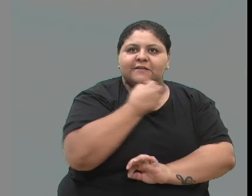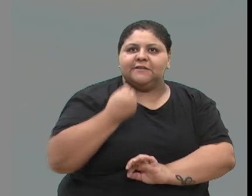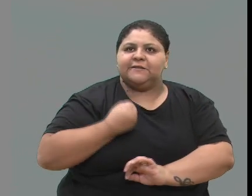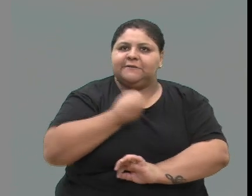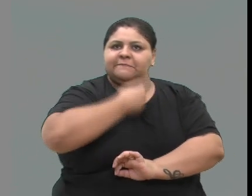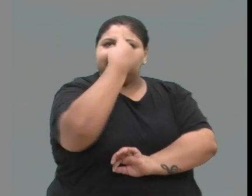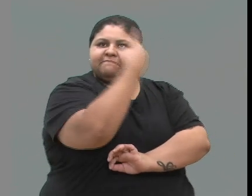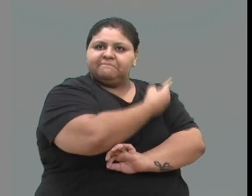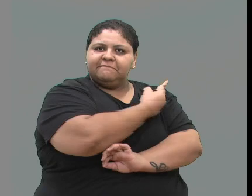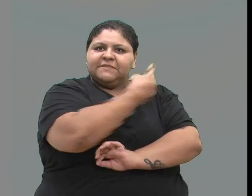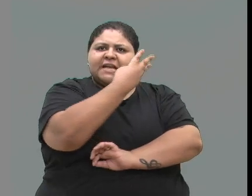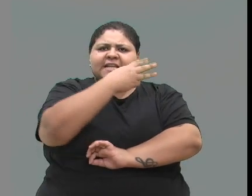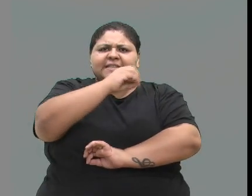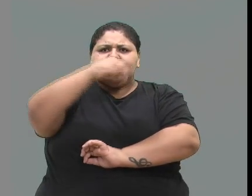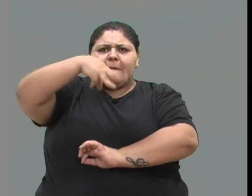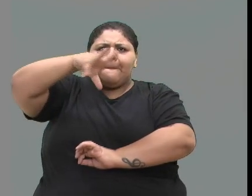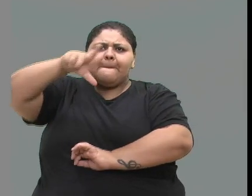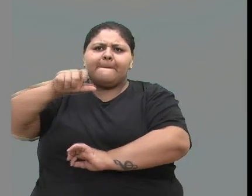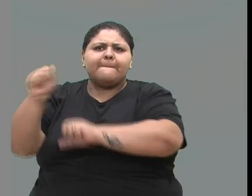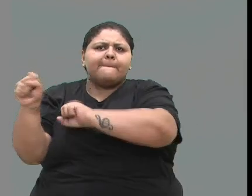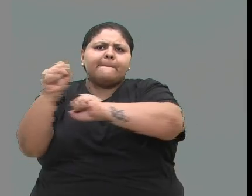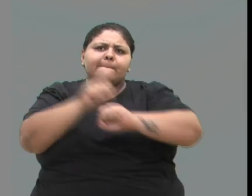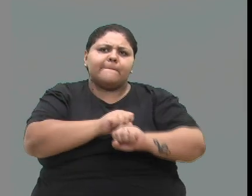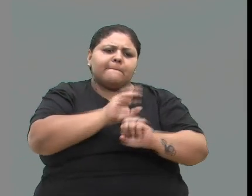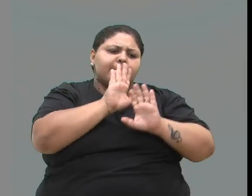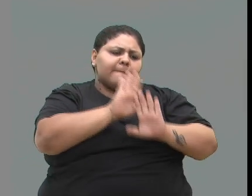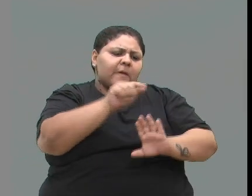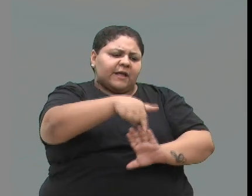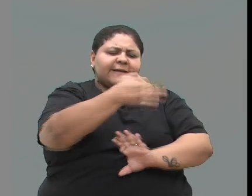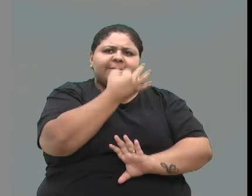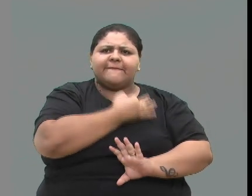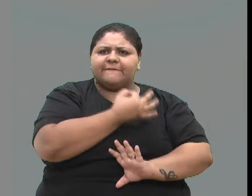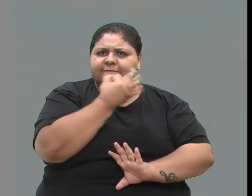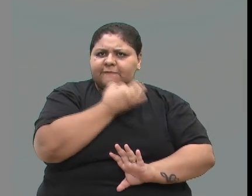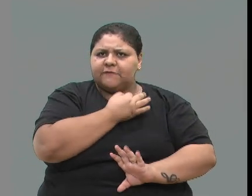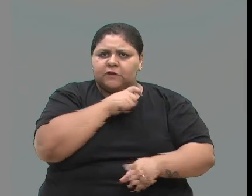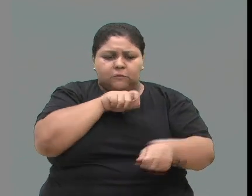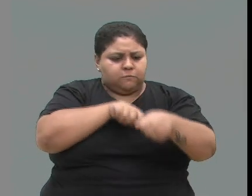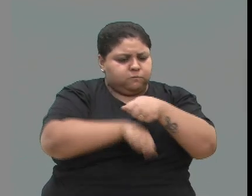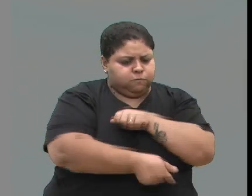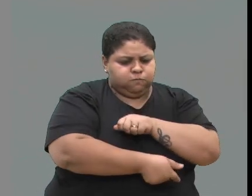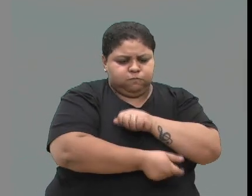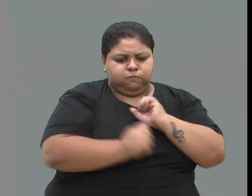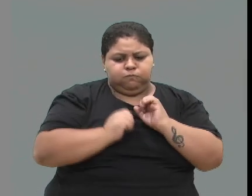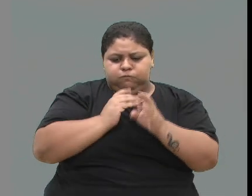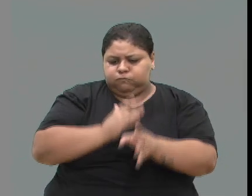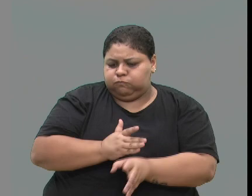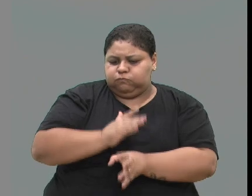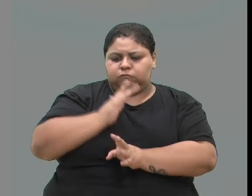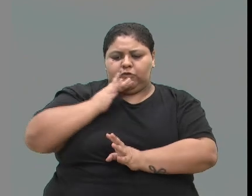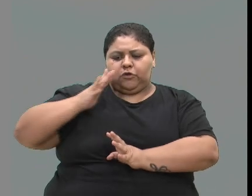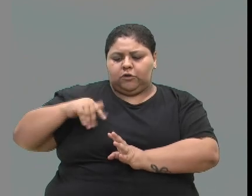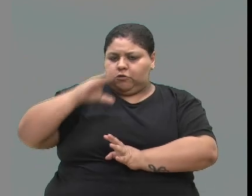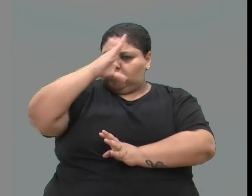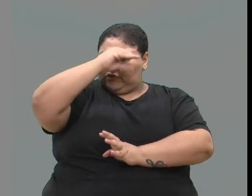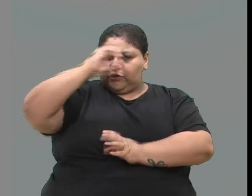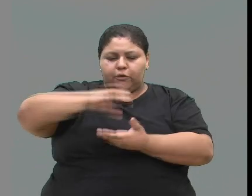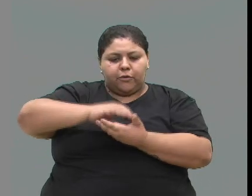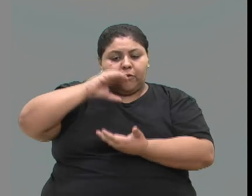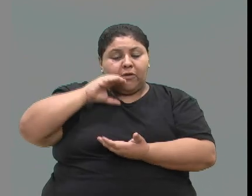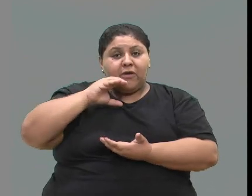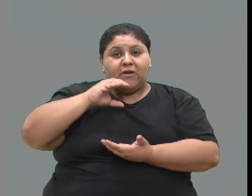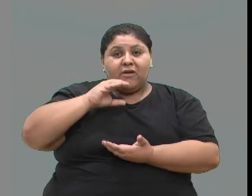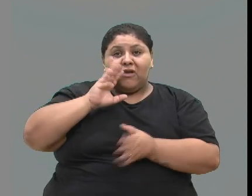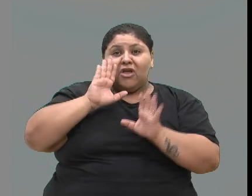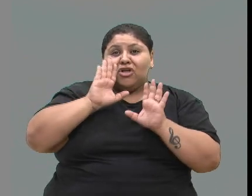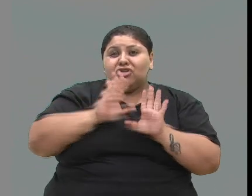30 milhões de reais que poderiam permanecer em Caxias e ser investidos em ações para crianças, adolescentes e idosos,